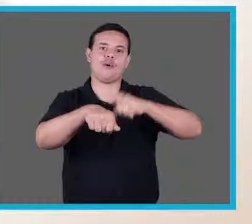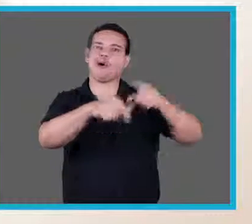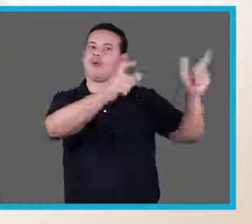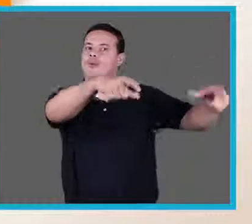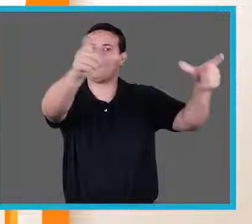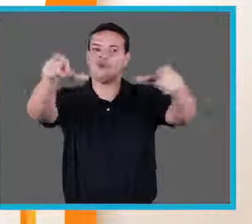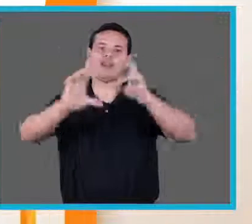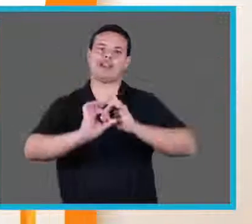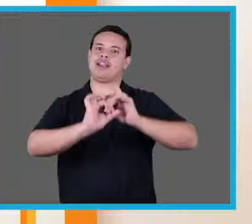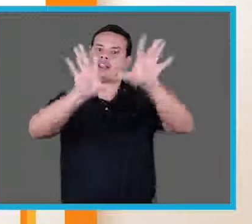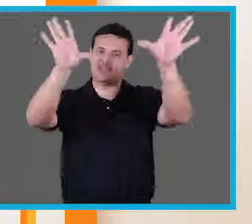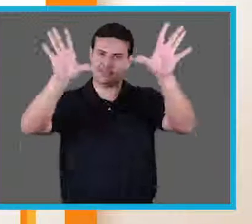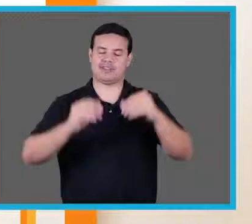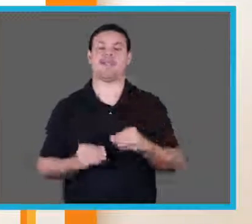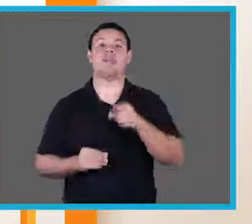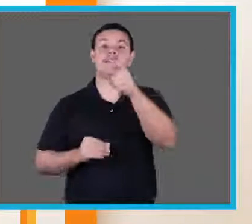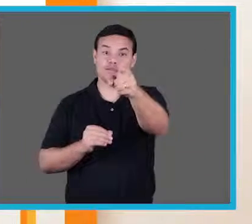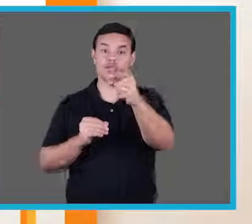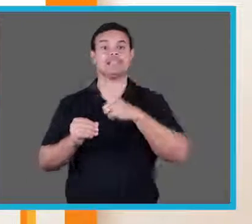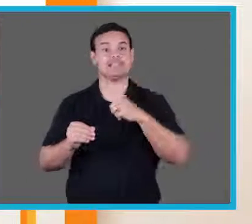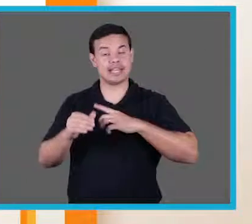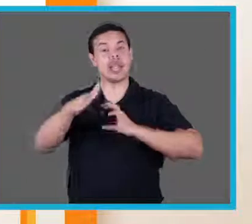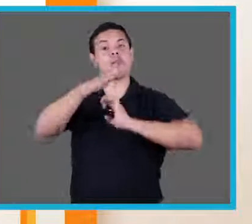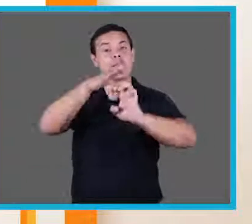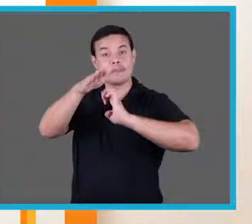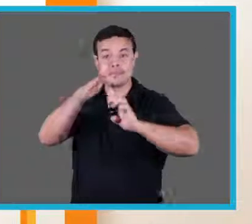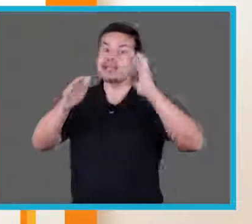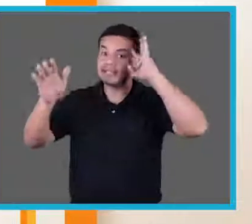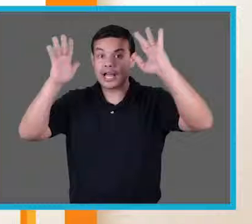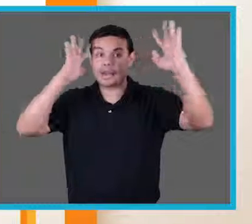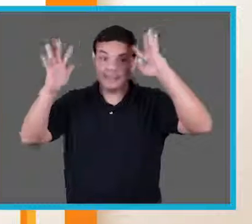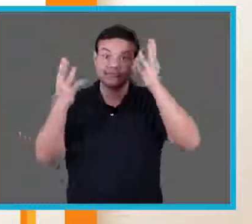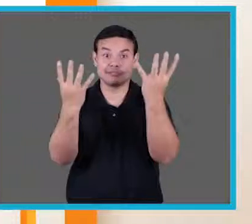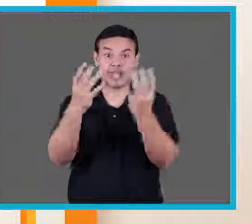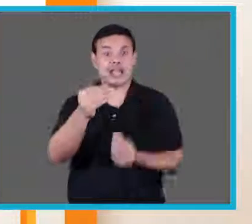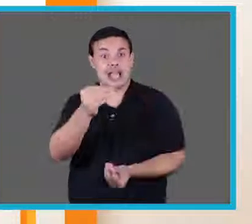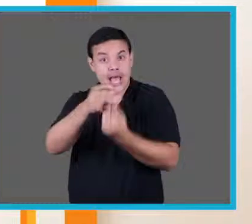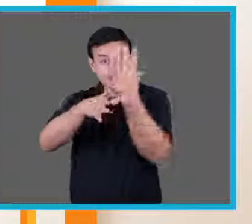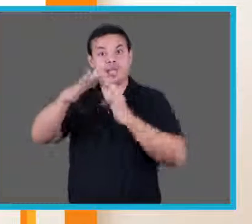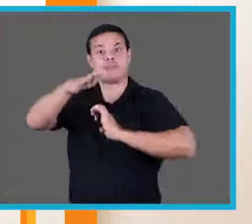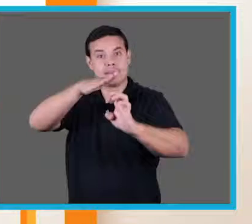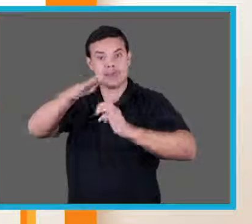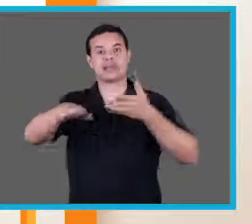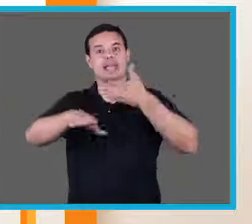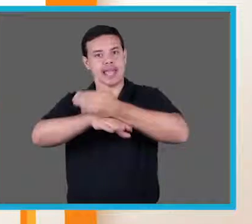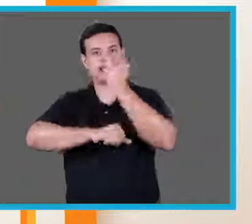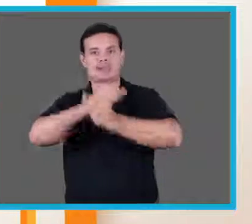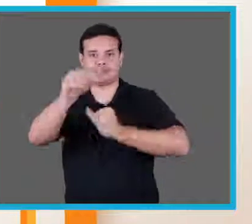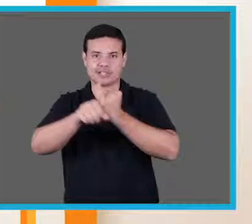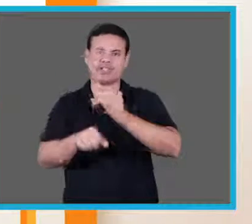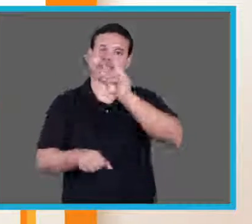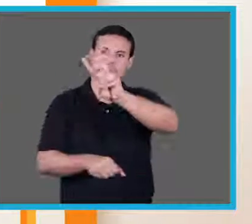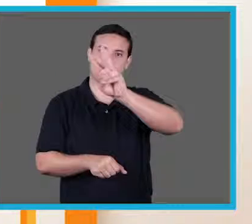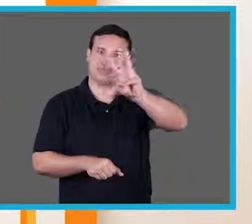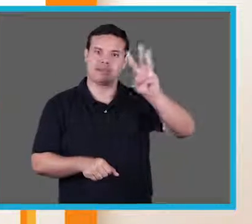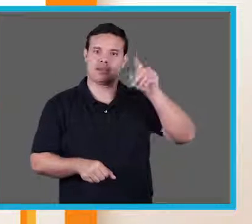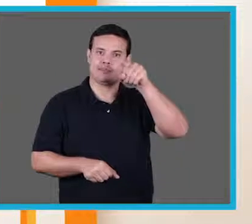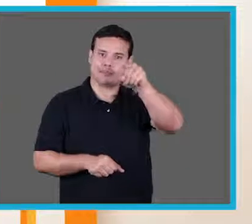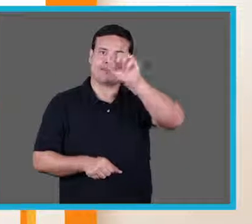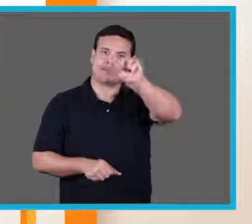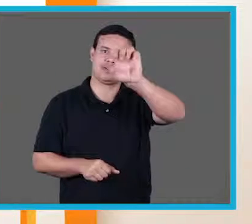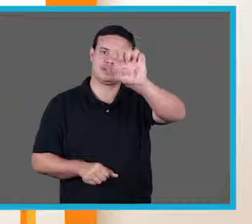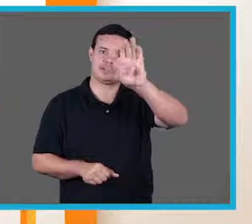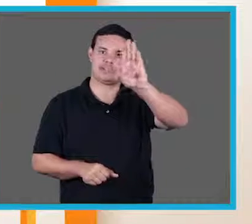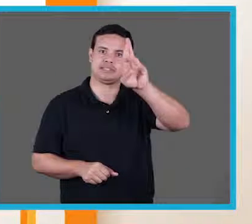pela internet a qualquer hora e de qualquer lugar. Se você tem uma empresa ou está pensando em abrir um negócio, acesse o site